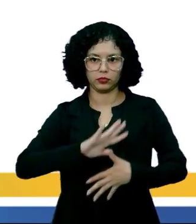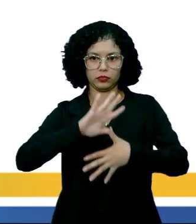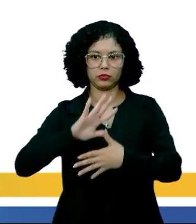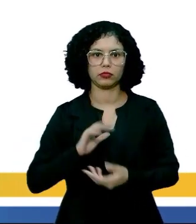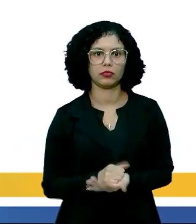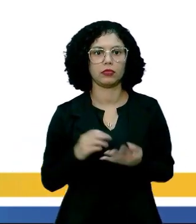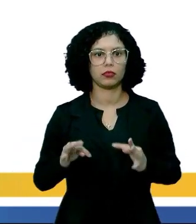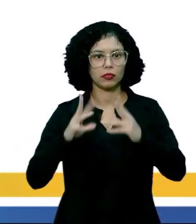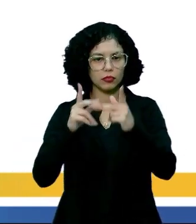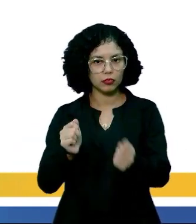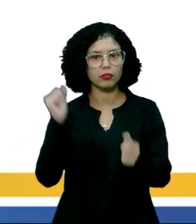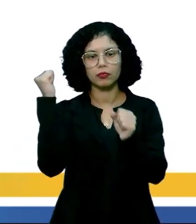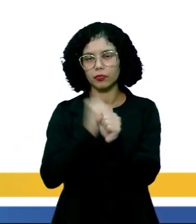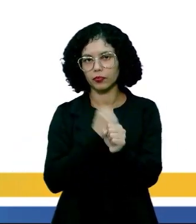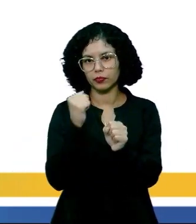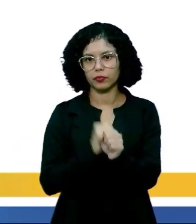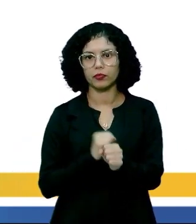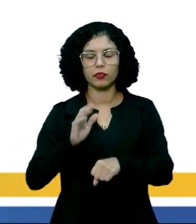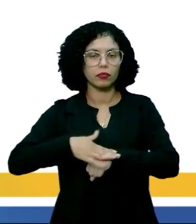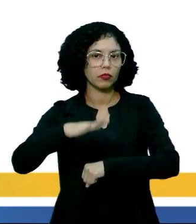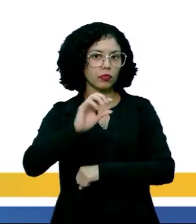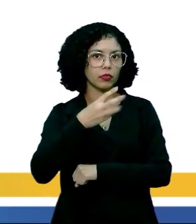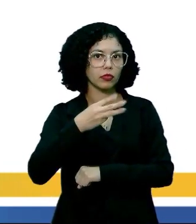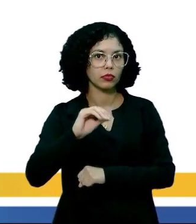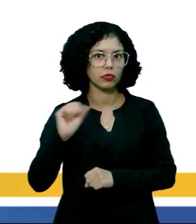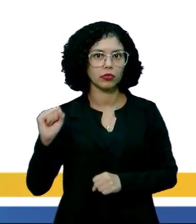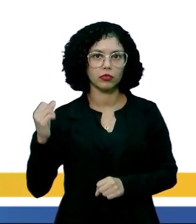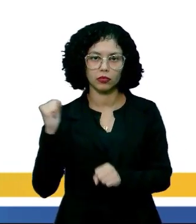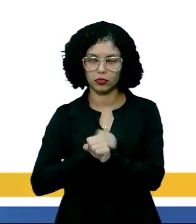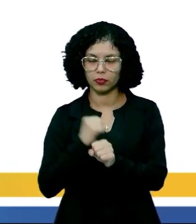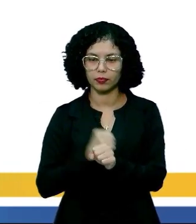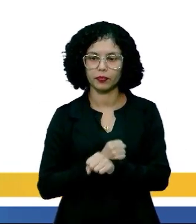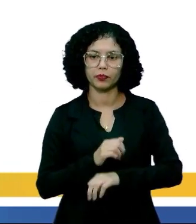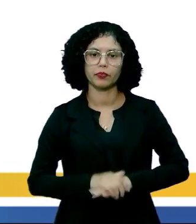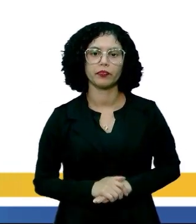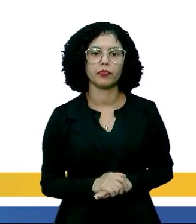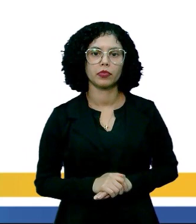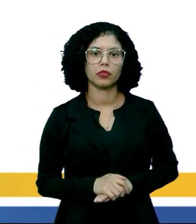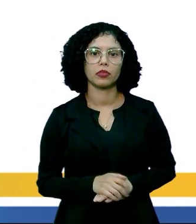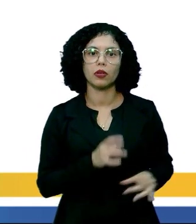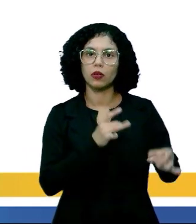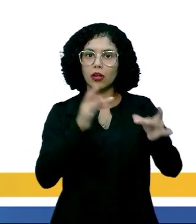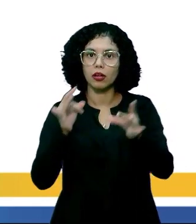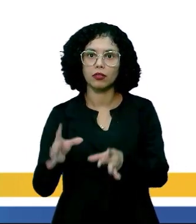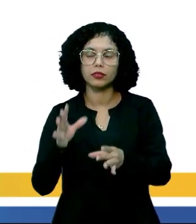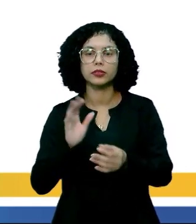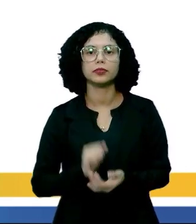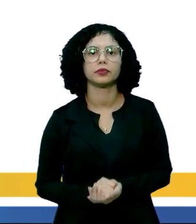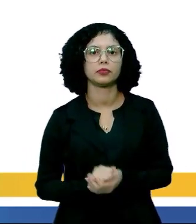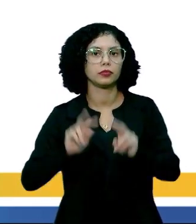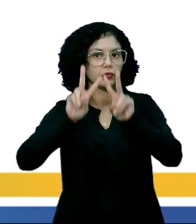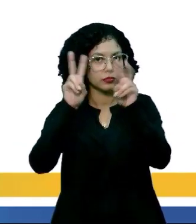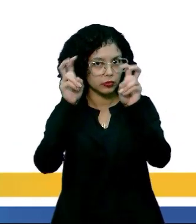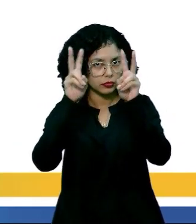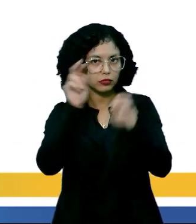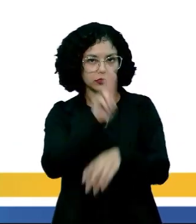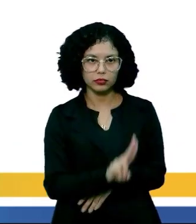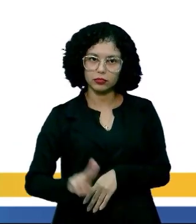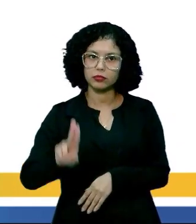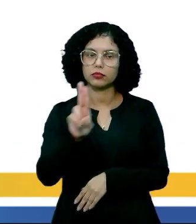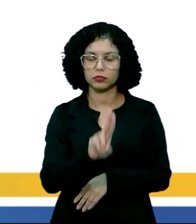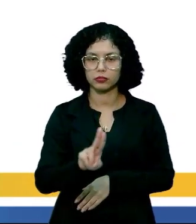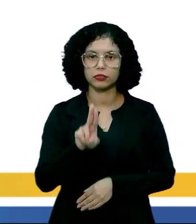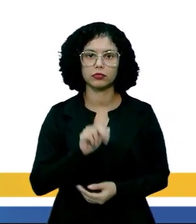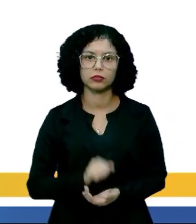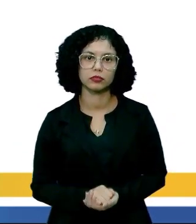em todos esses anos, né, mais de 300 anos de escravidão. Tráfico negreiro era o termo utilizado, né, o